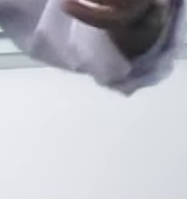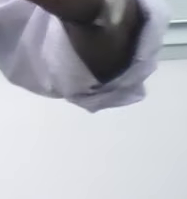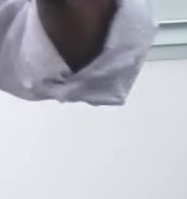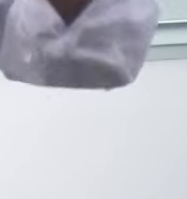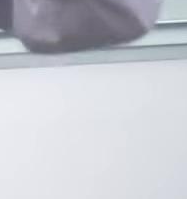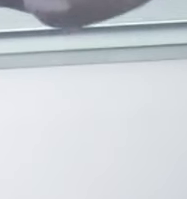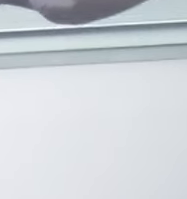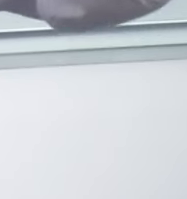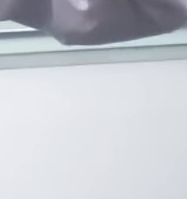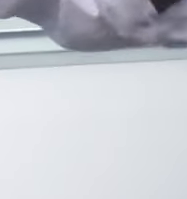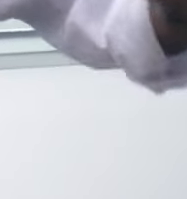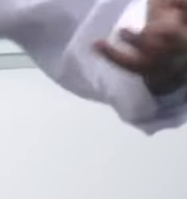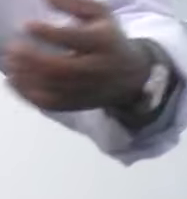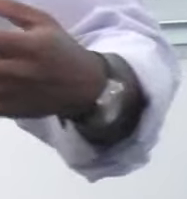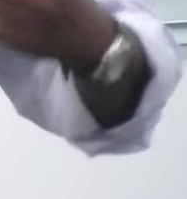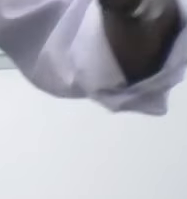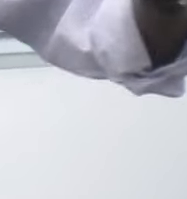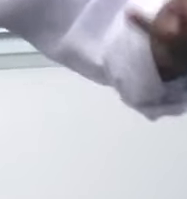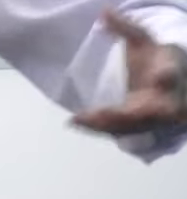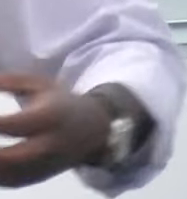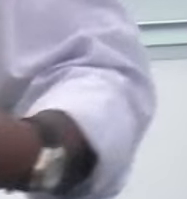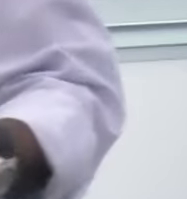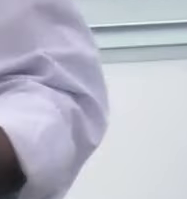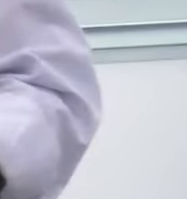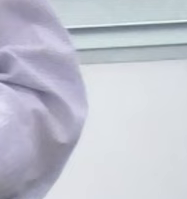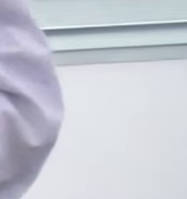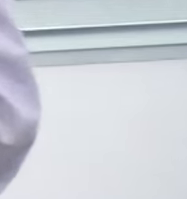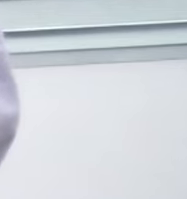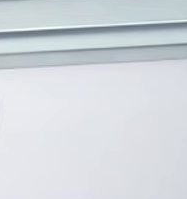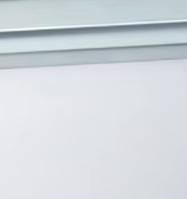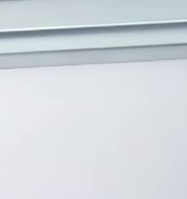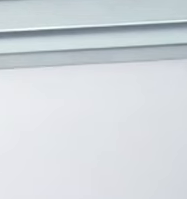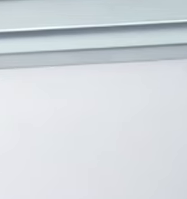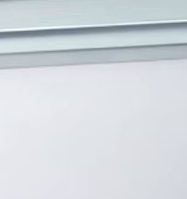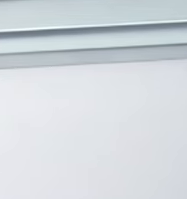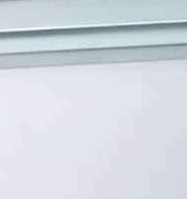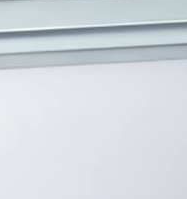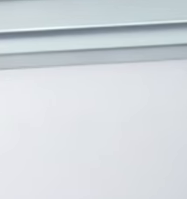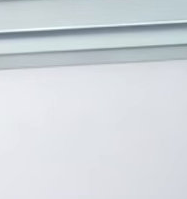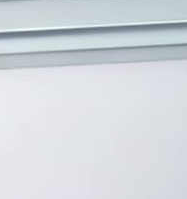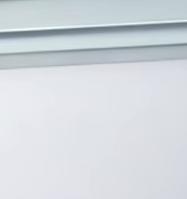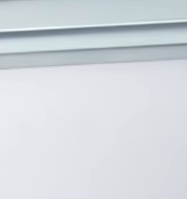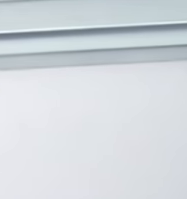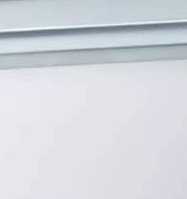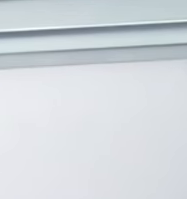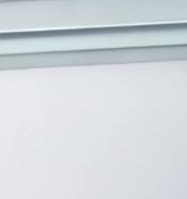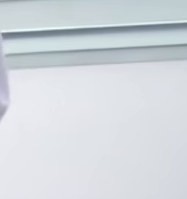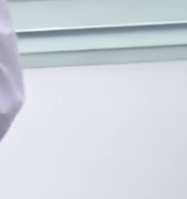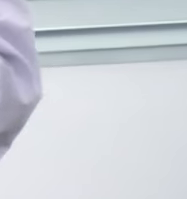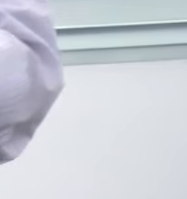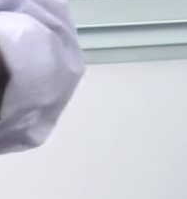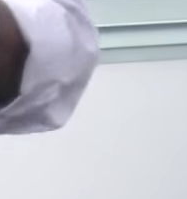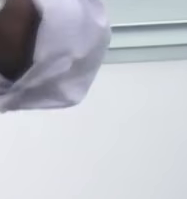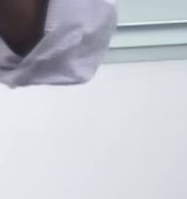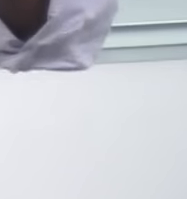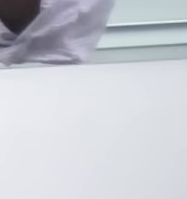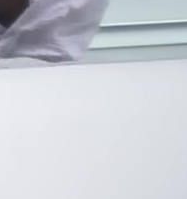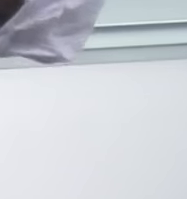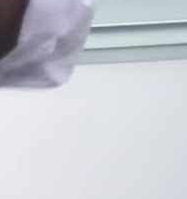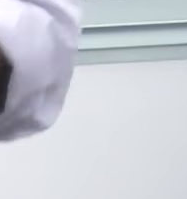algumas propostas já colocadas aqui por deputados anteriormente, a gente vai perceber